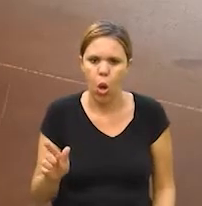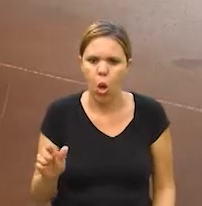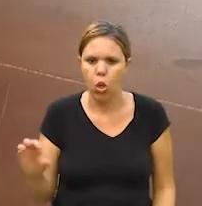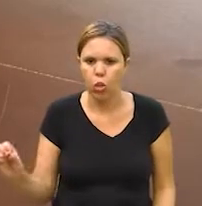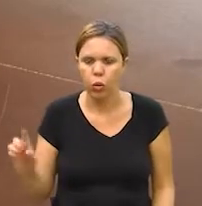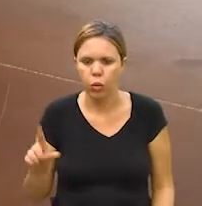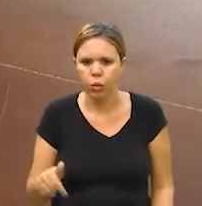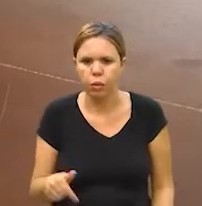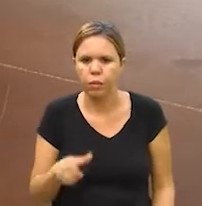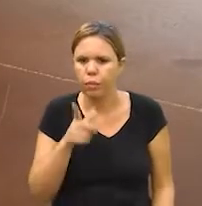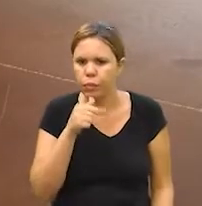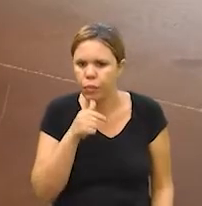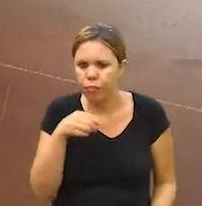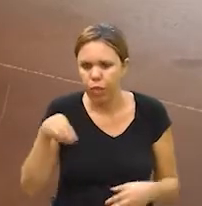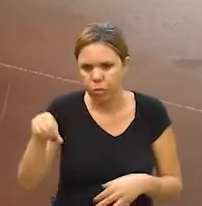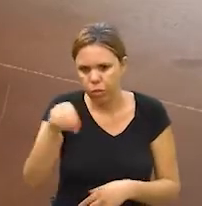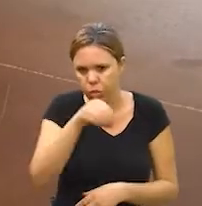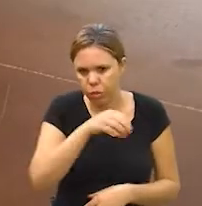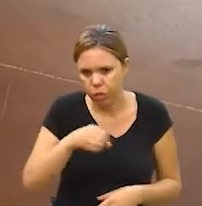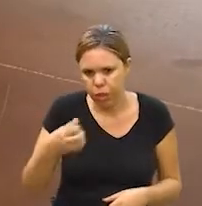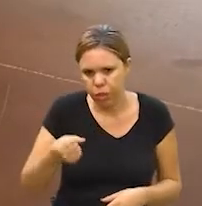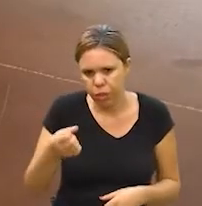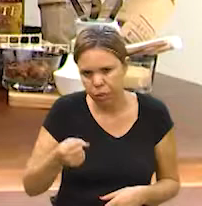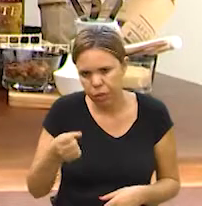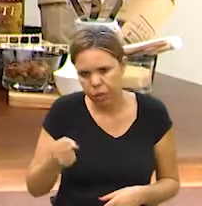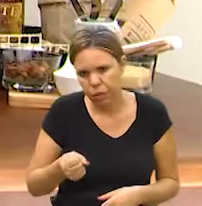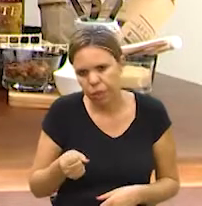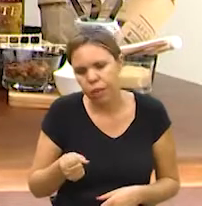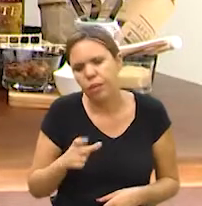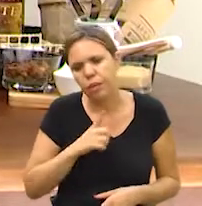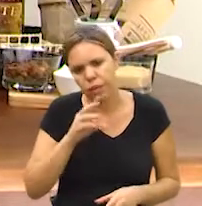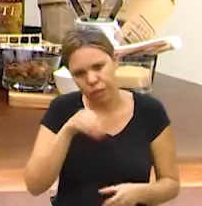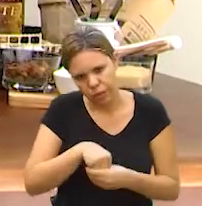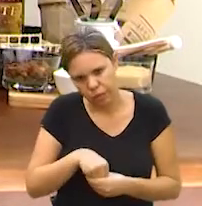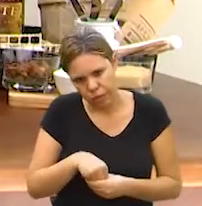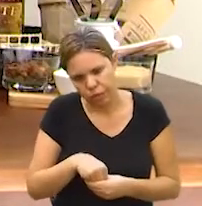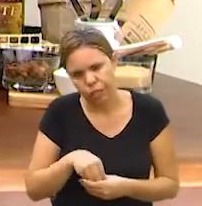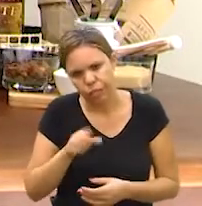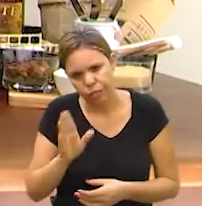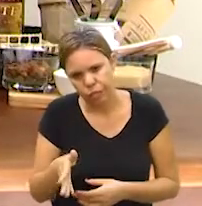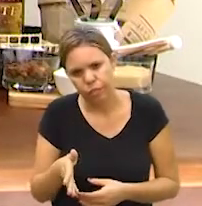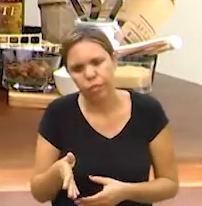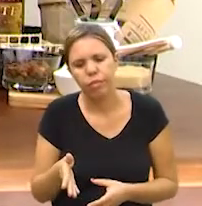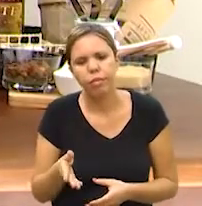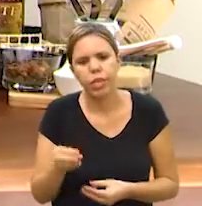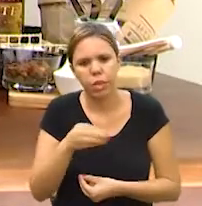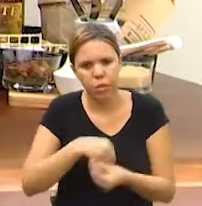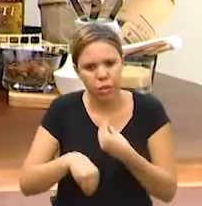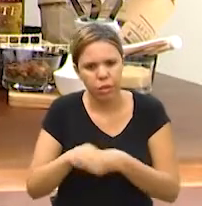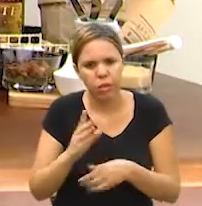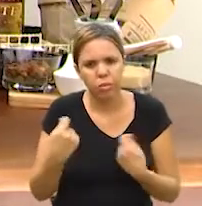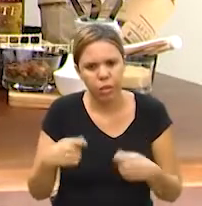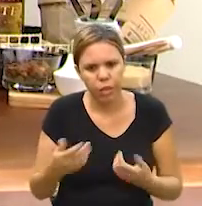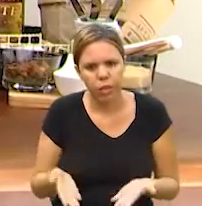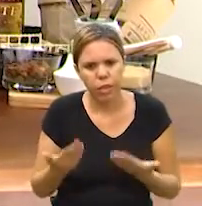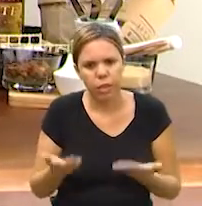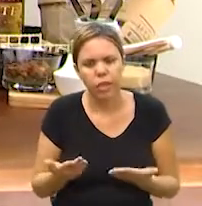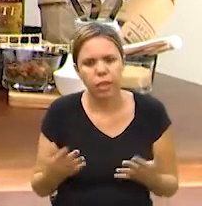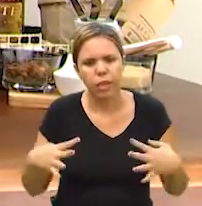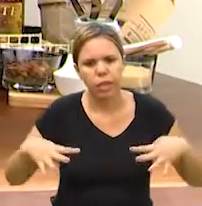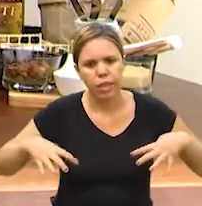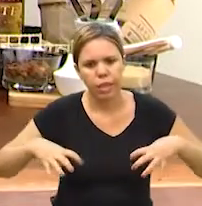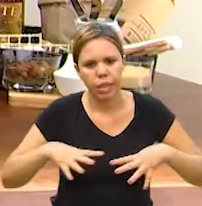ele é a base de água e a farinha. Dentro da farinha eu tenho as leveduras fermentativas que eu preciso e as